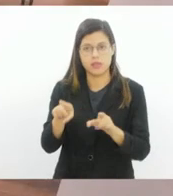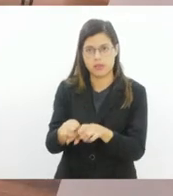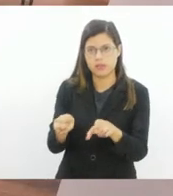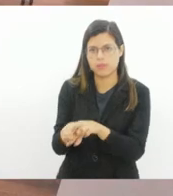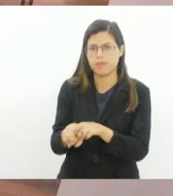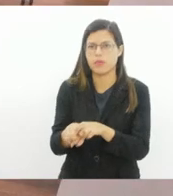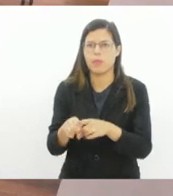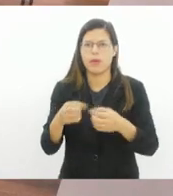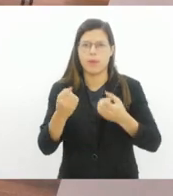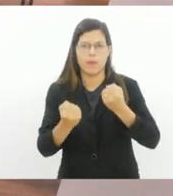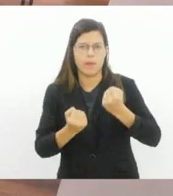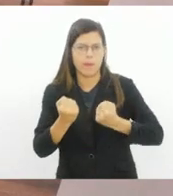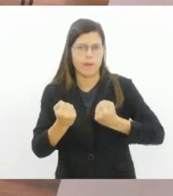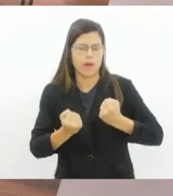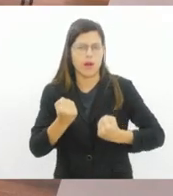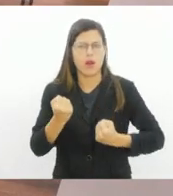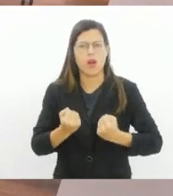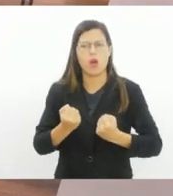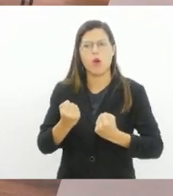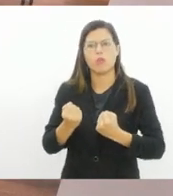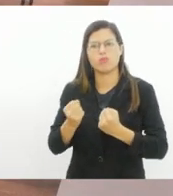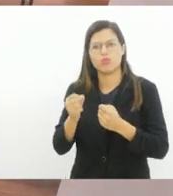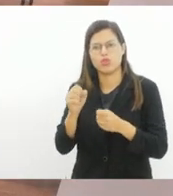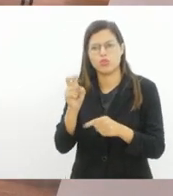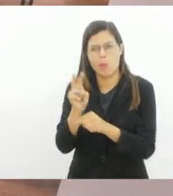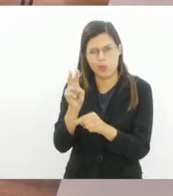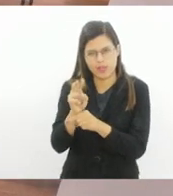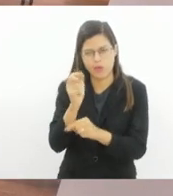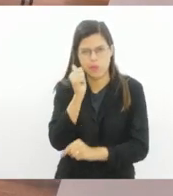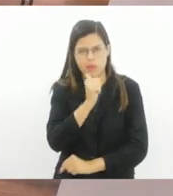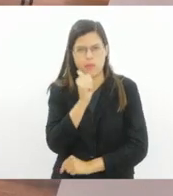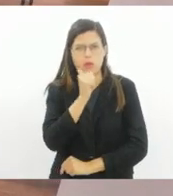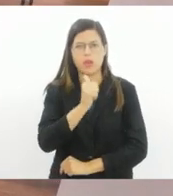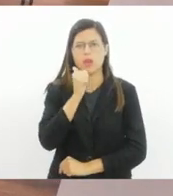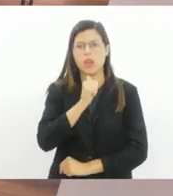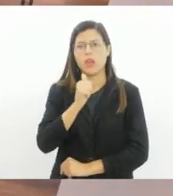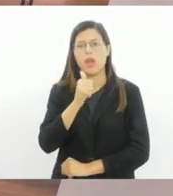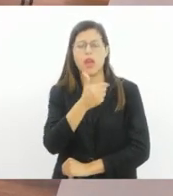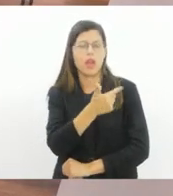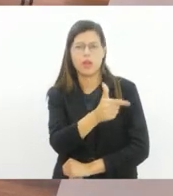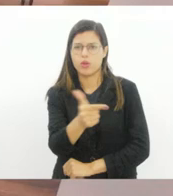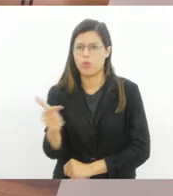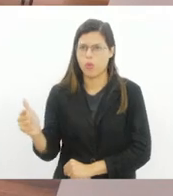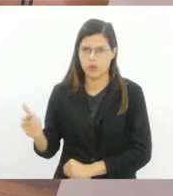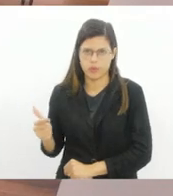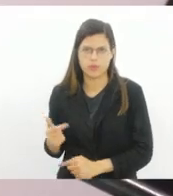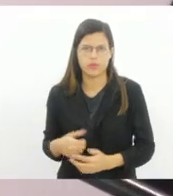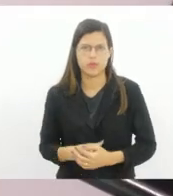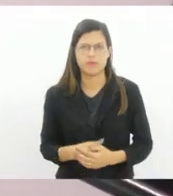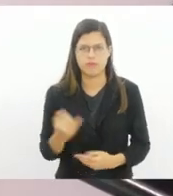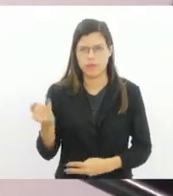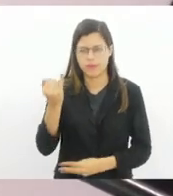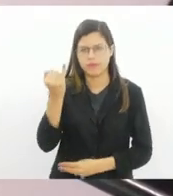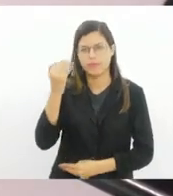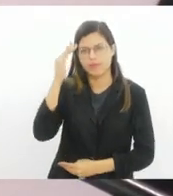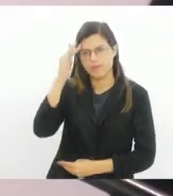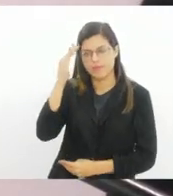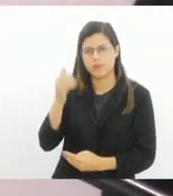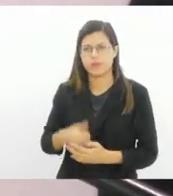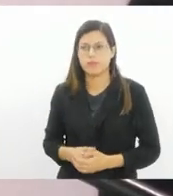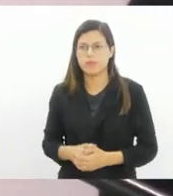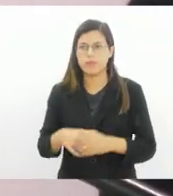da Penha e de outros órgãos. Então, é importante que a gente conheça essas tendências de padrões.